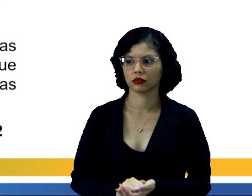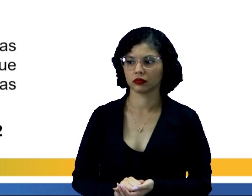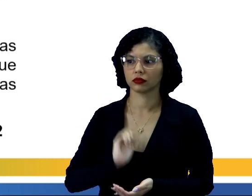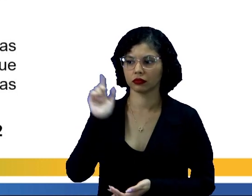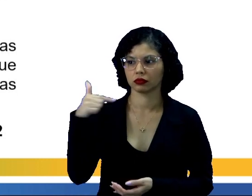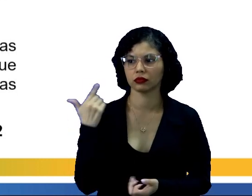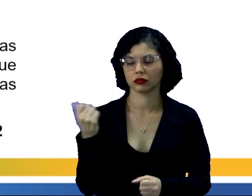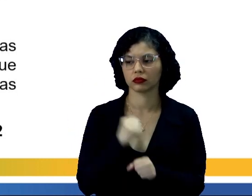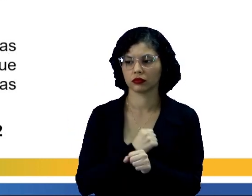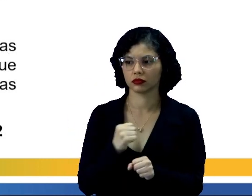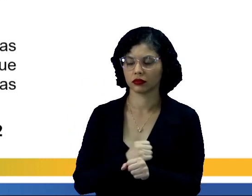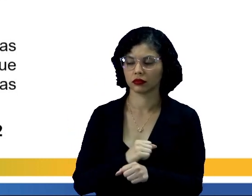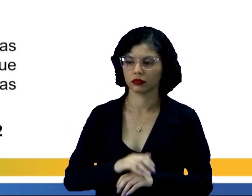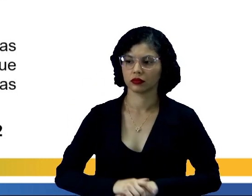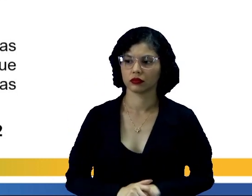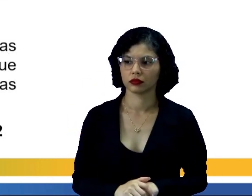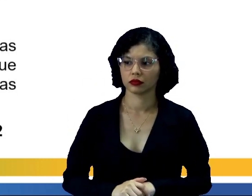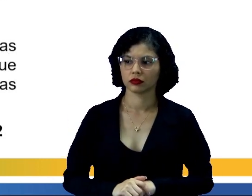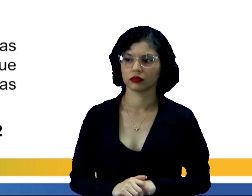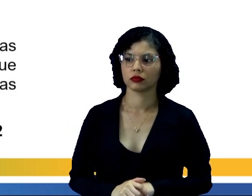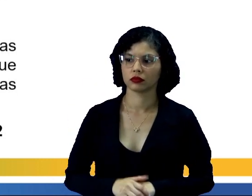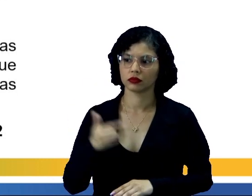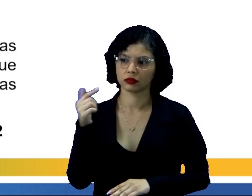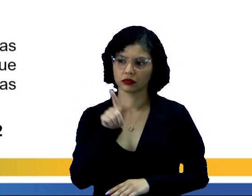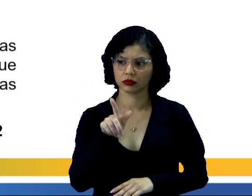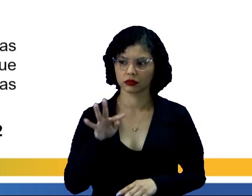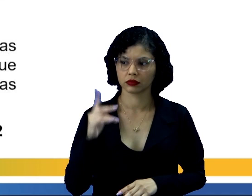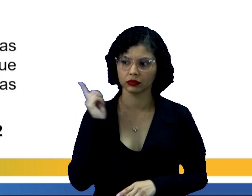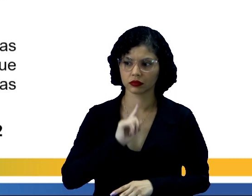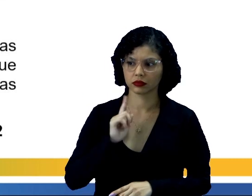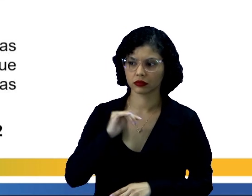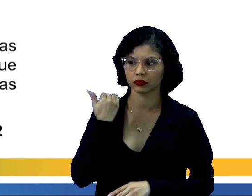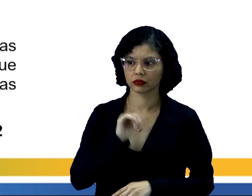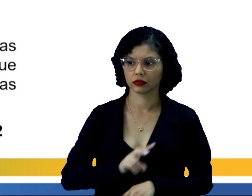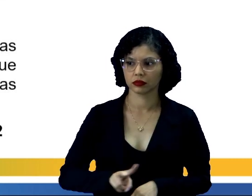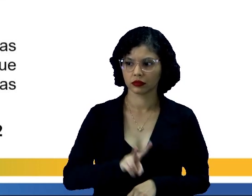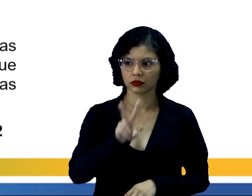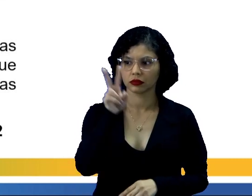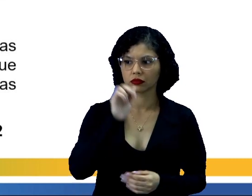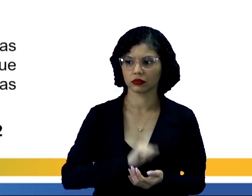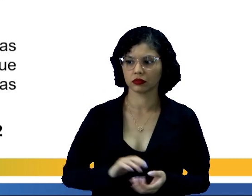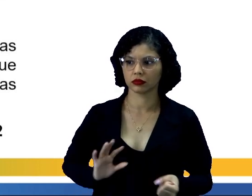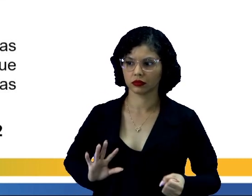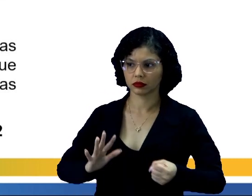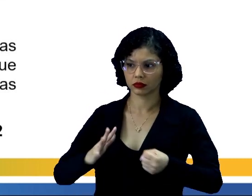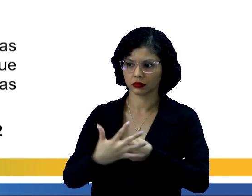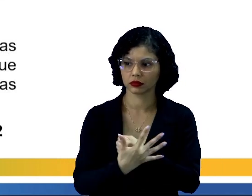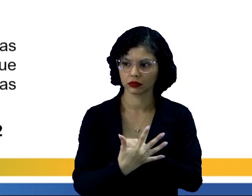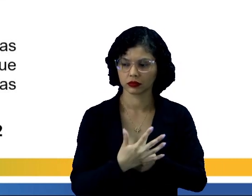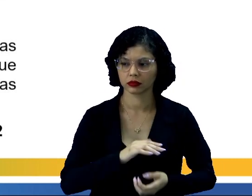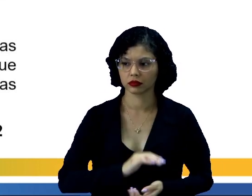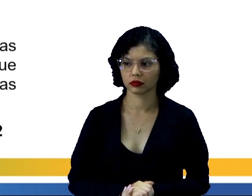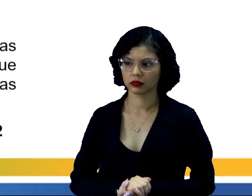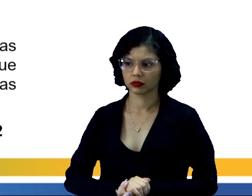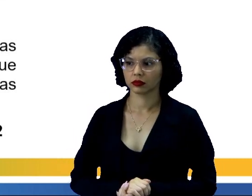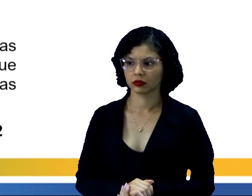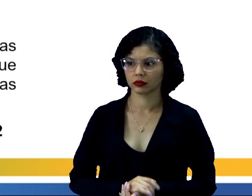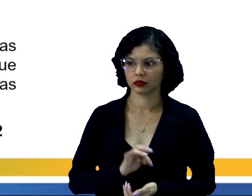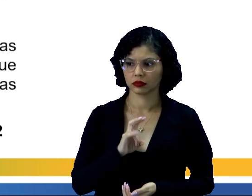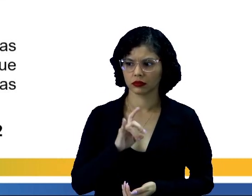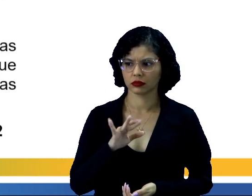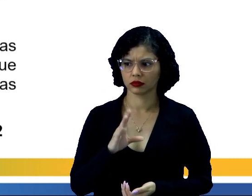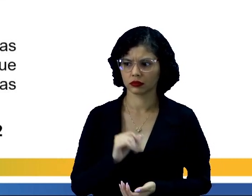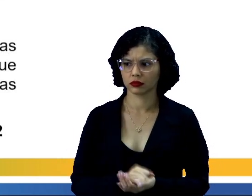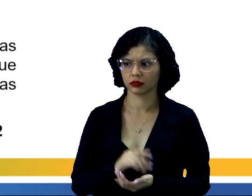de energia elétrica nos próximos anos. Segundo o GT de Minas e Energia, o valor inclui conta Covid,